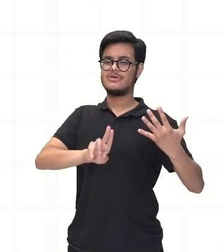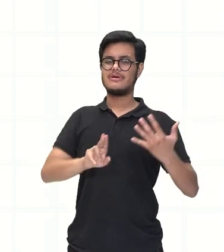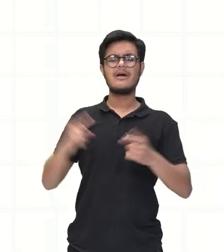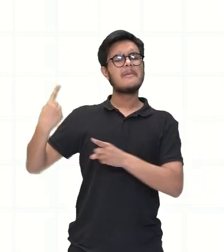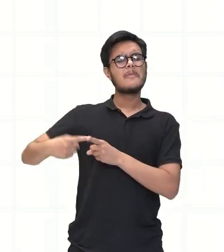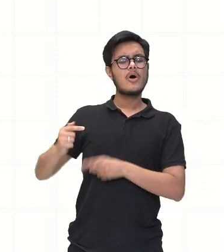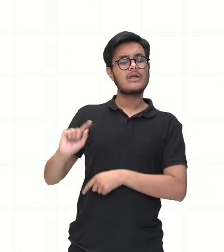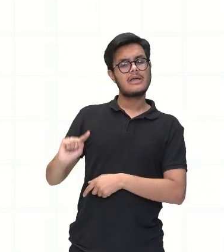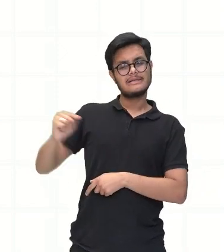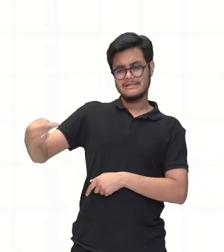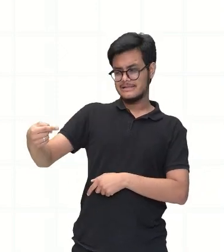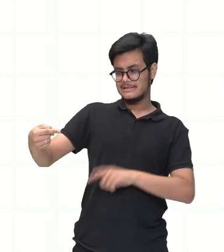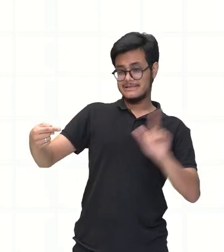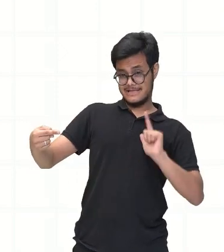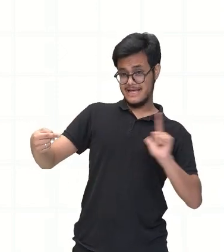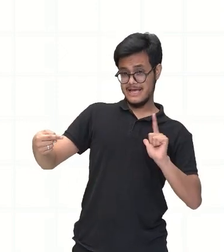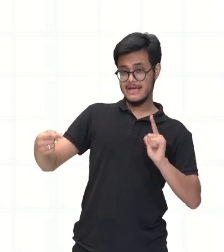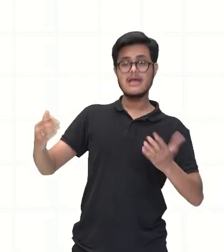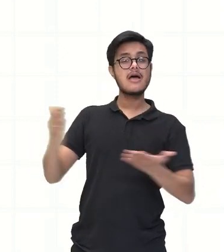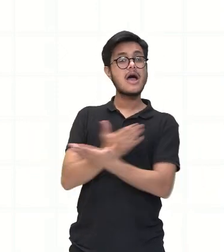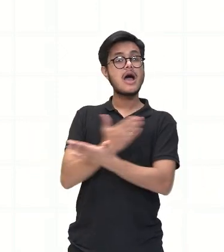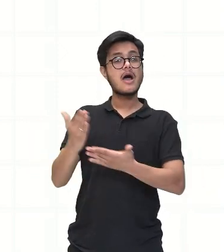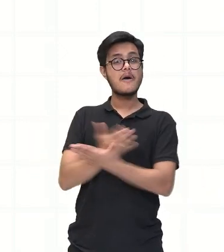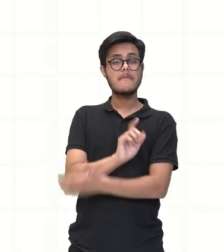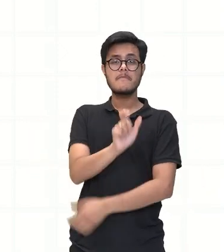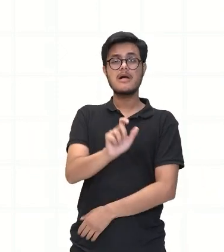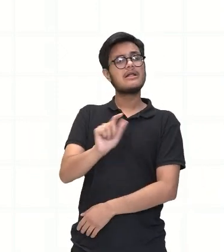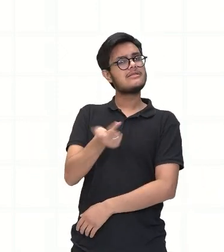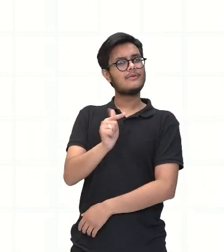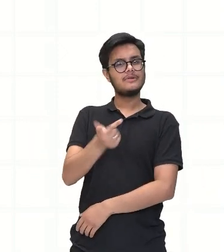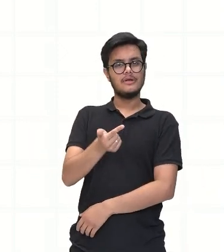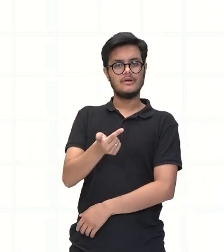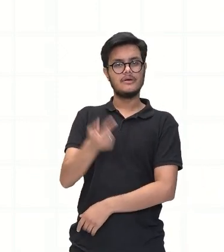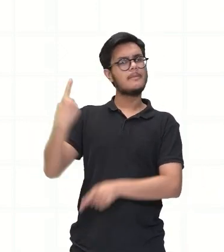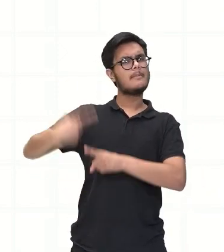Antirreflexo também está utilizando o